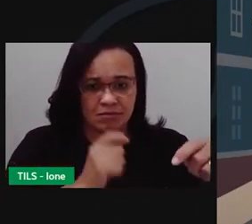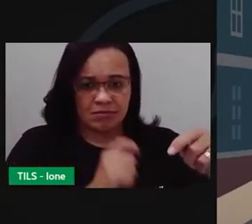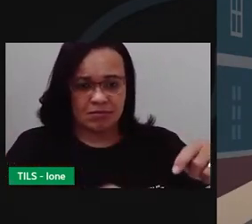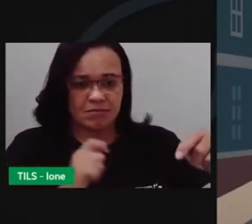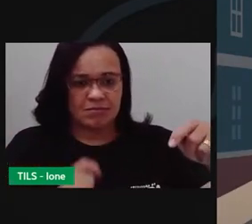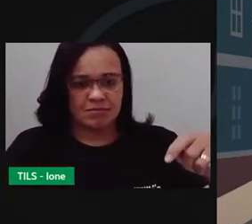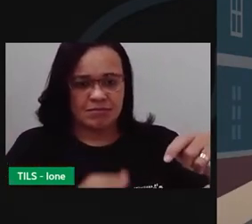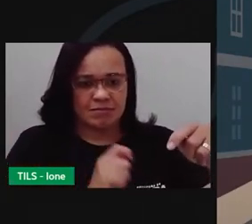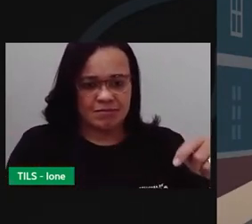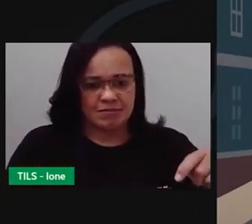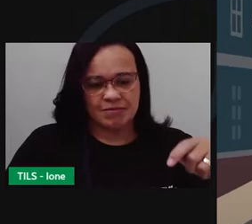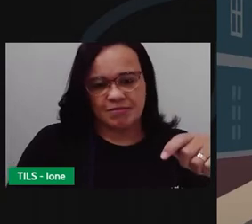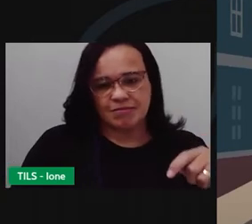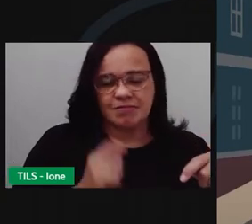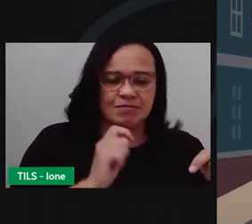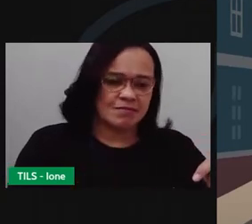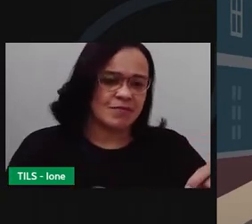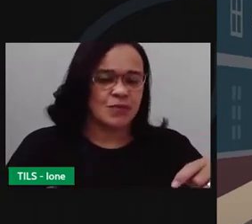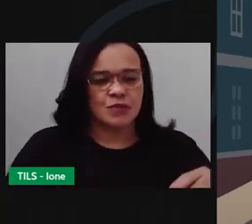Zabumba.